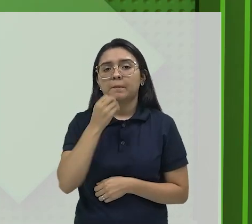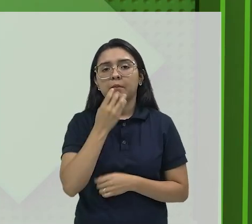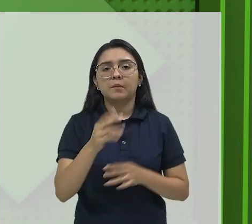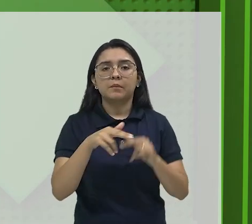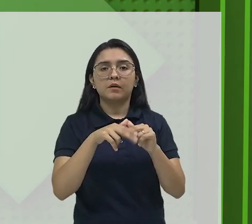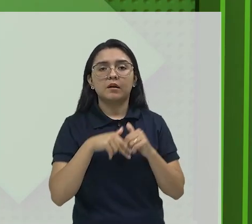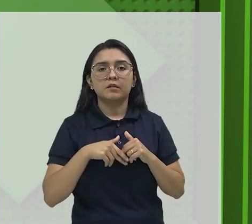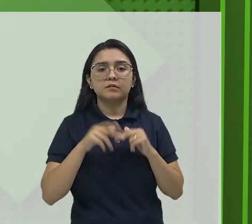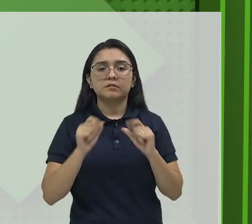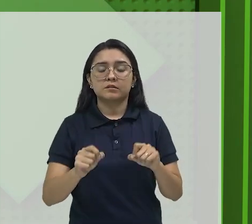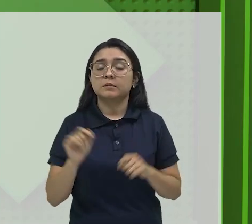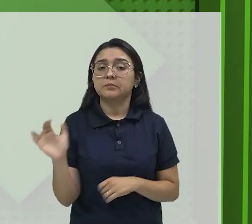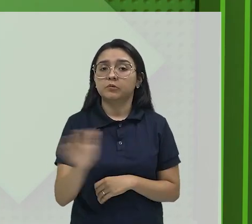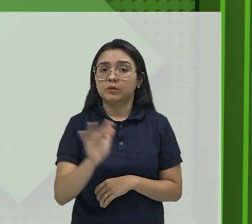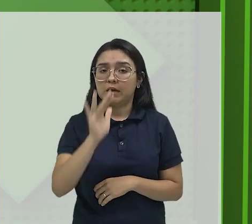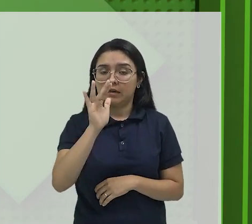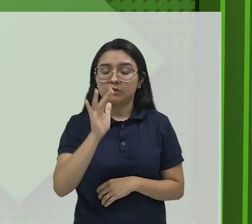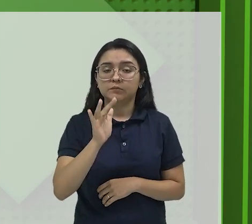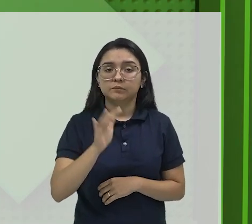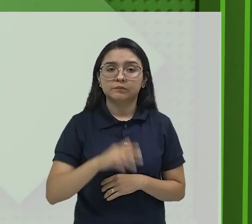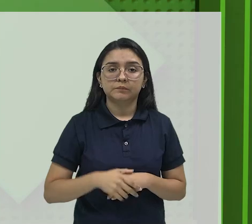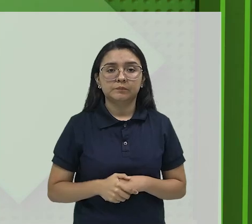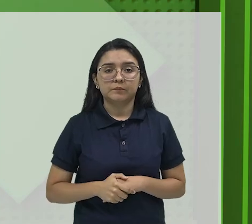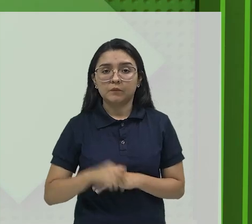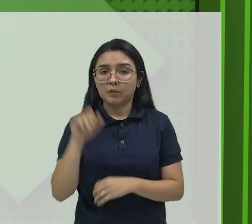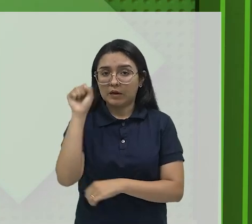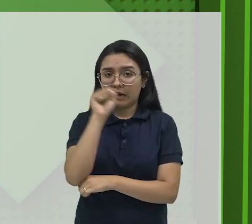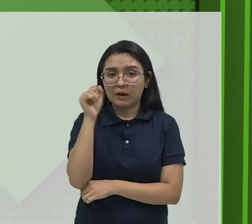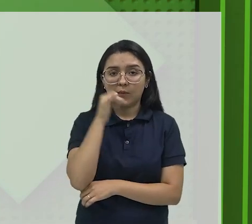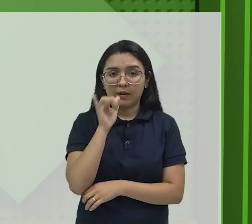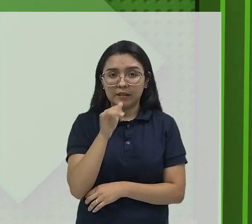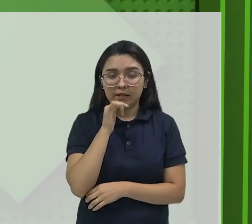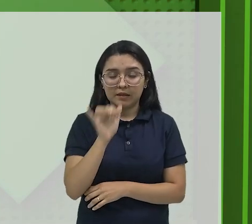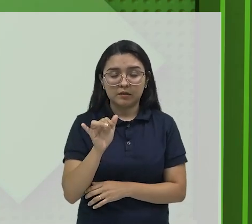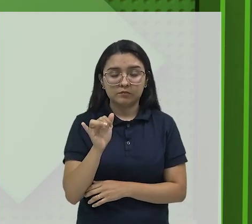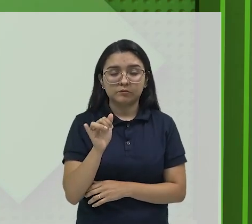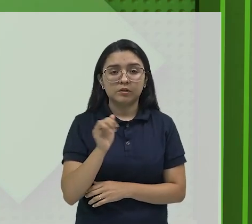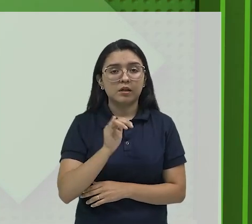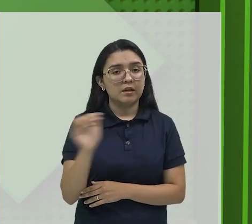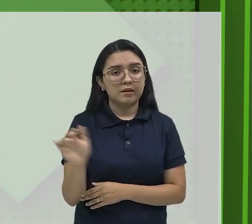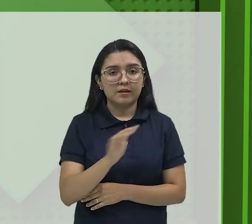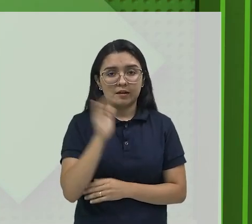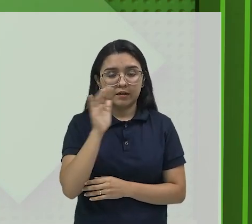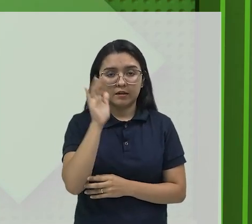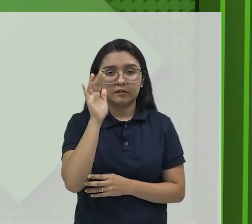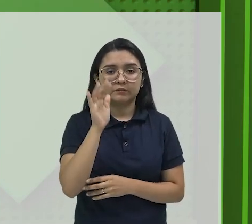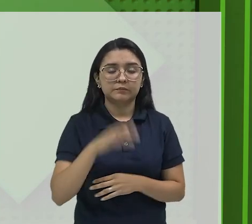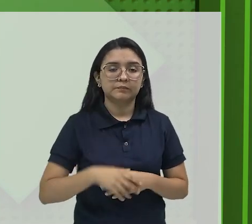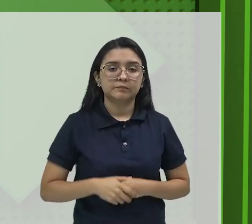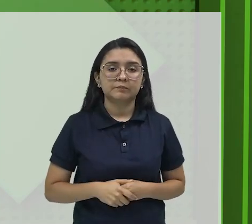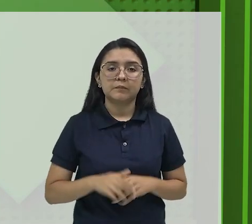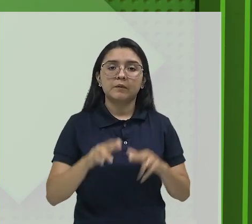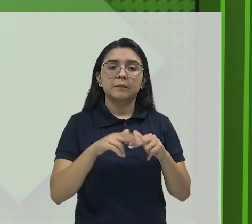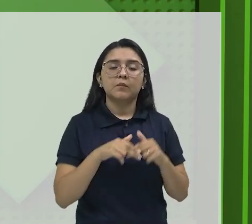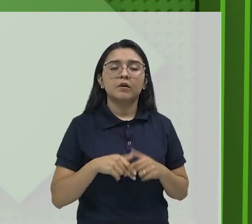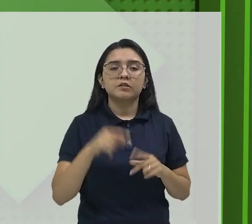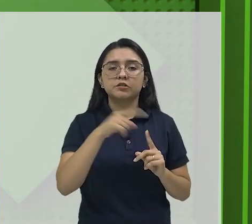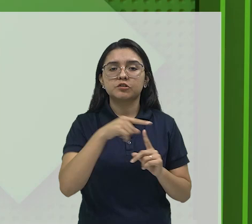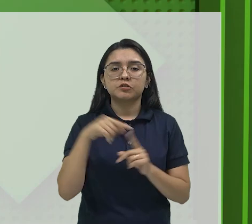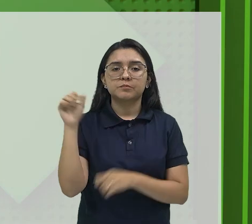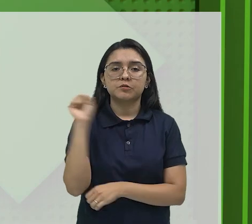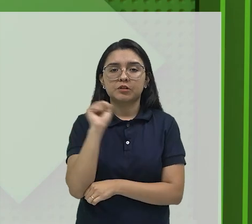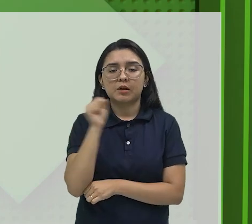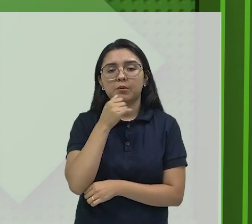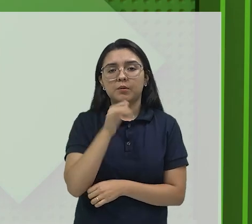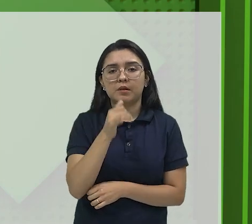eles ainda são muito caros, eles não são dominantes dentro de uma cidade, porque esses carros